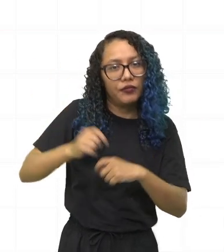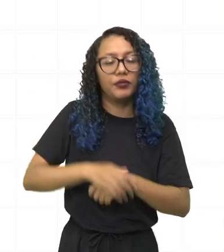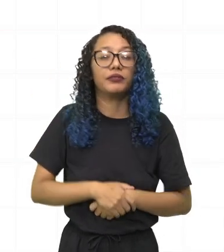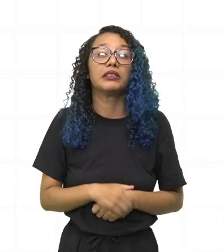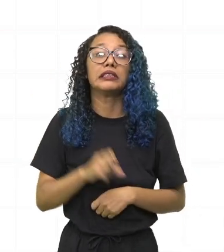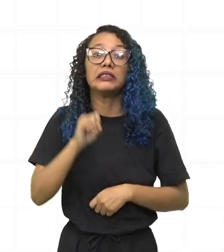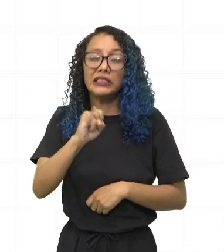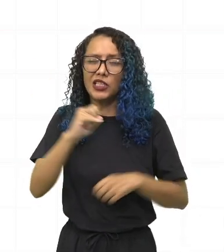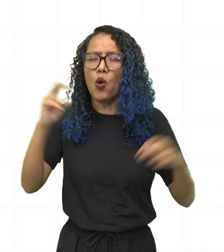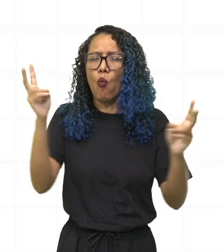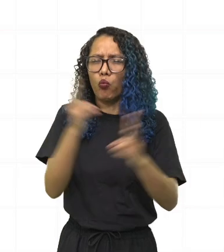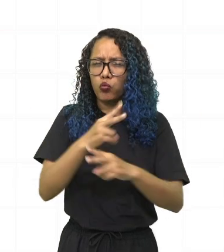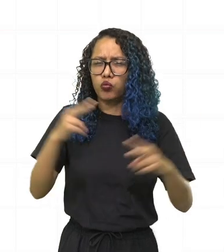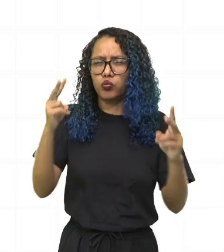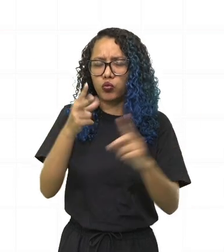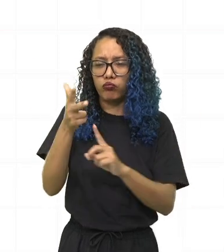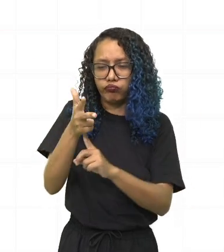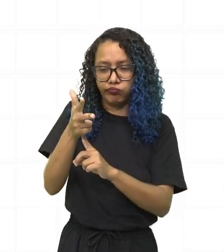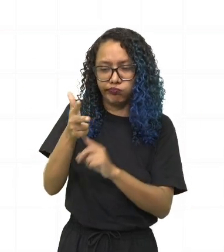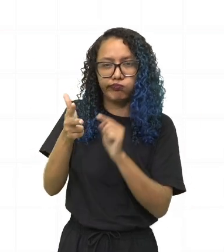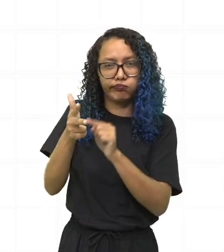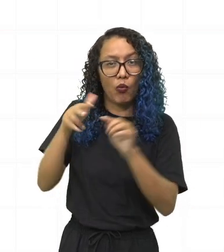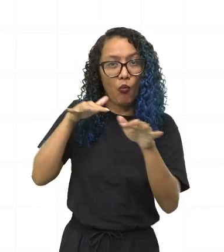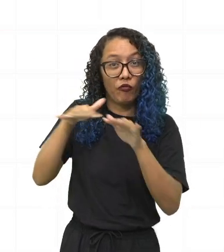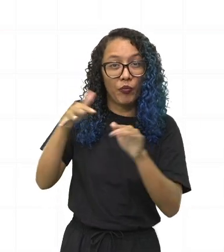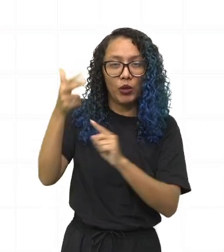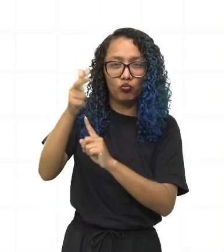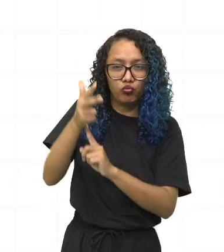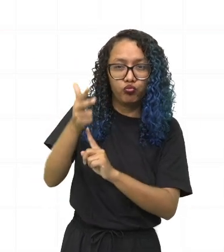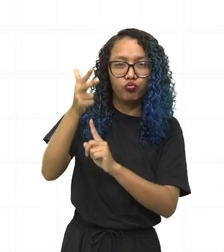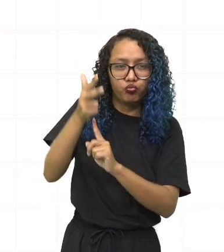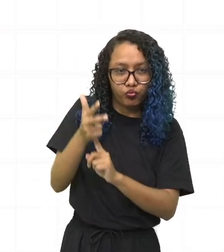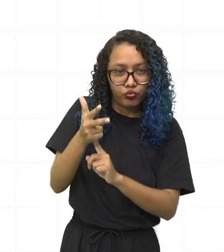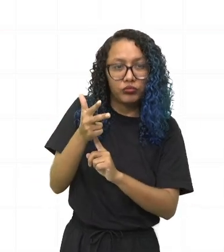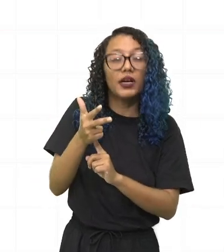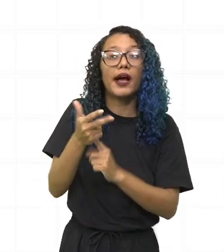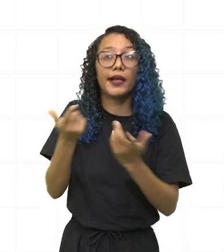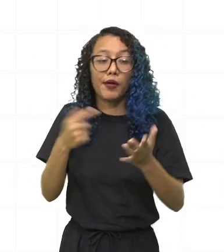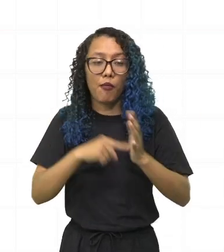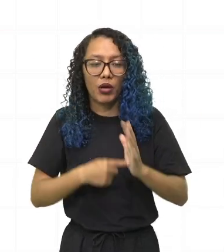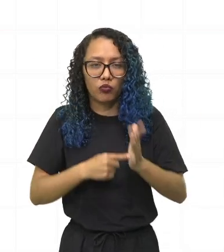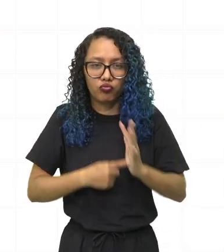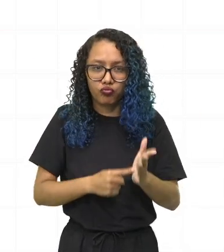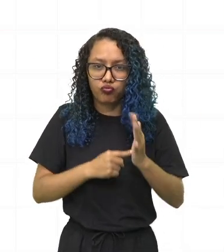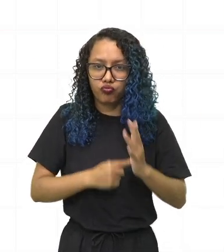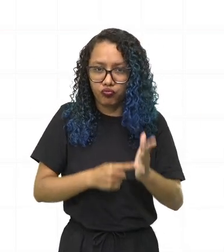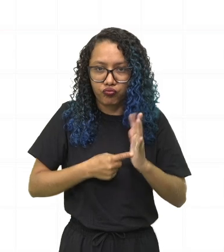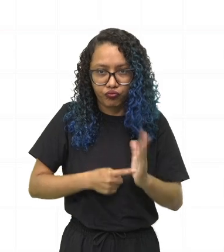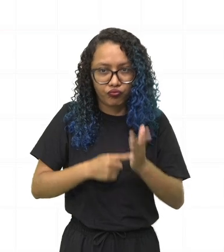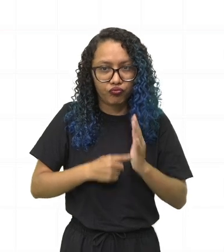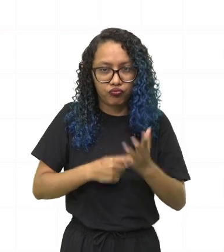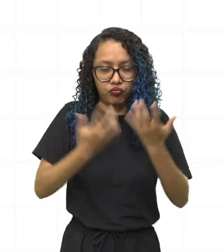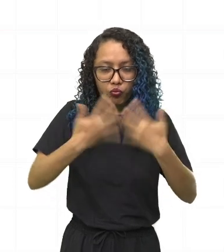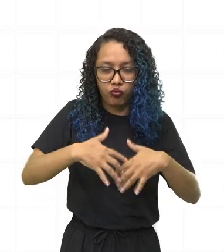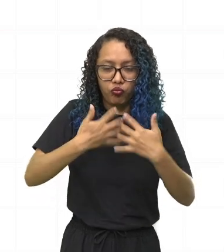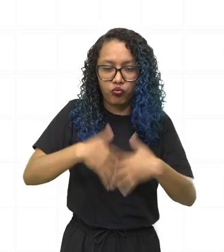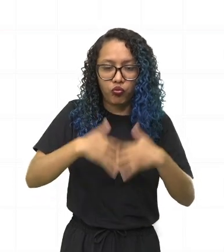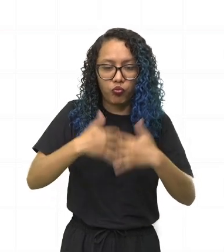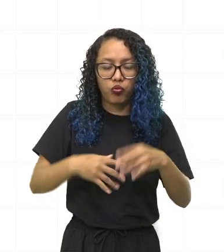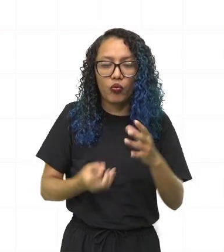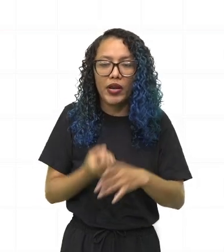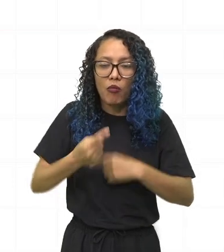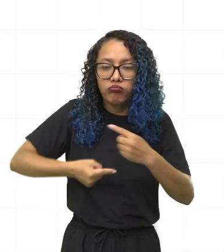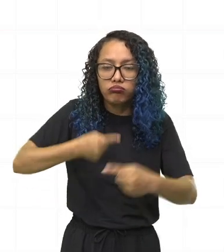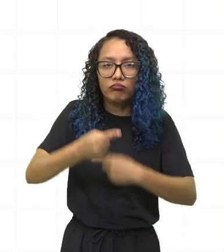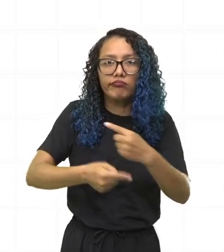vai converter o movimento rotacional em energia elétrica. Então, essa eletricidade ela pode ser usada